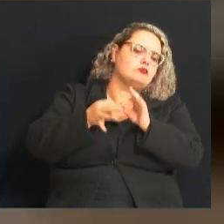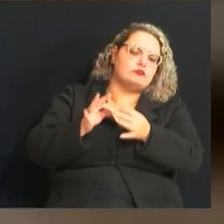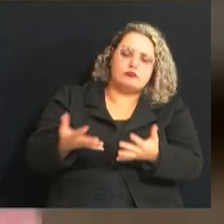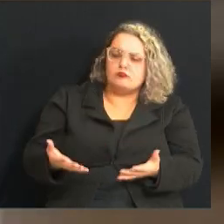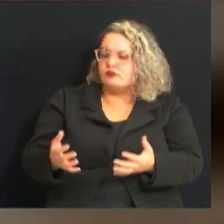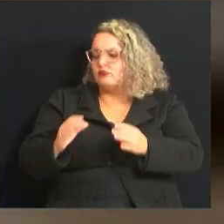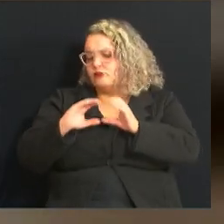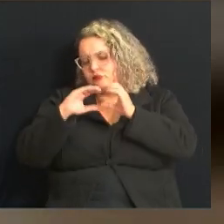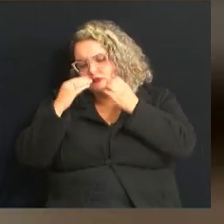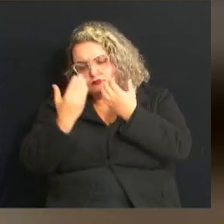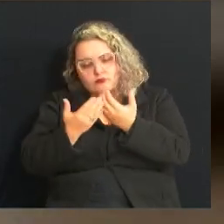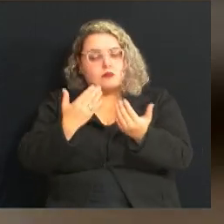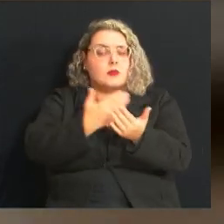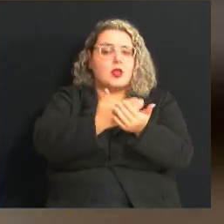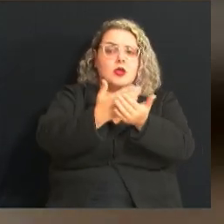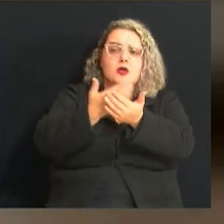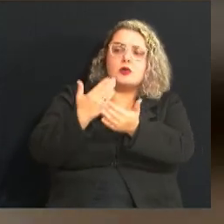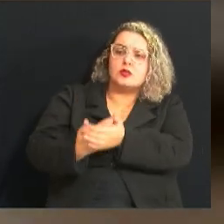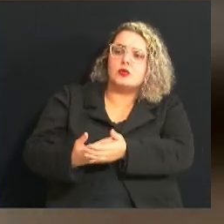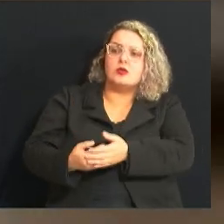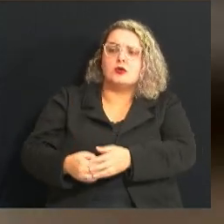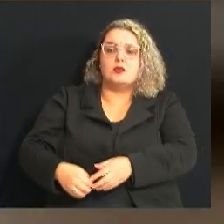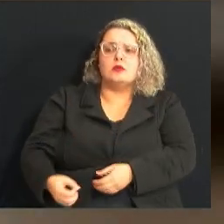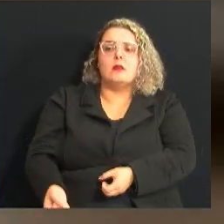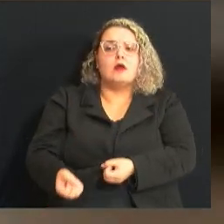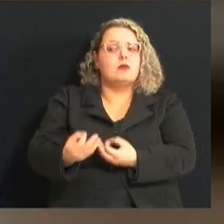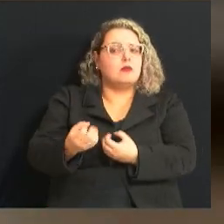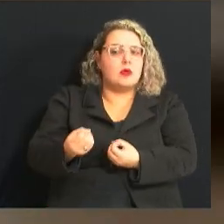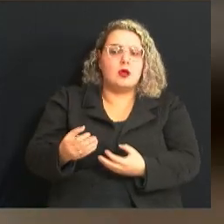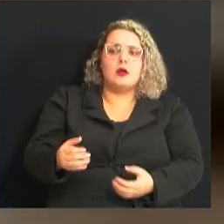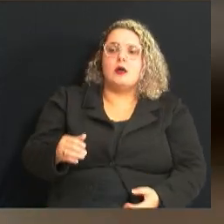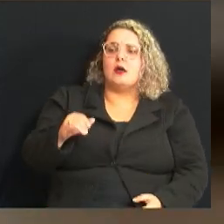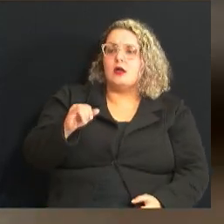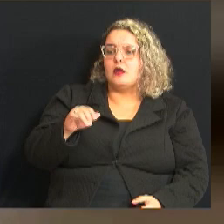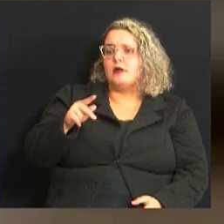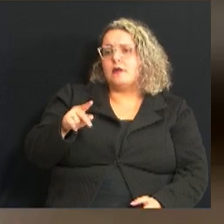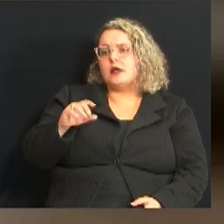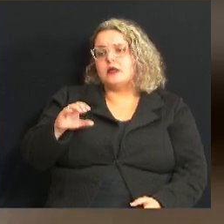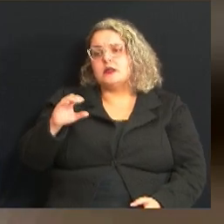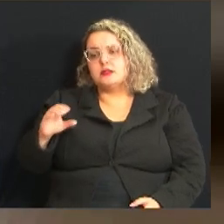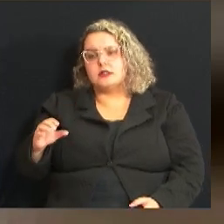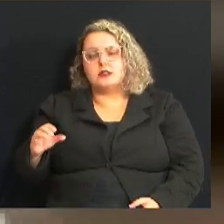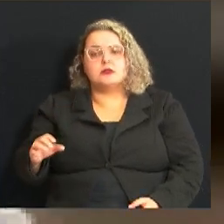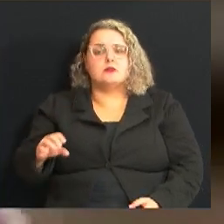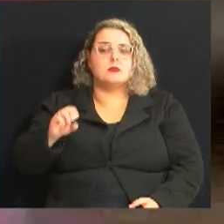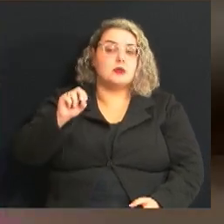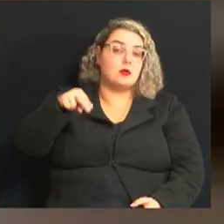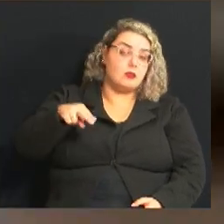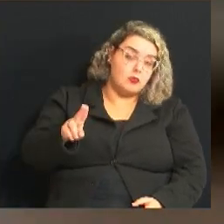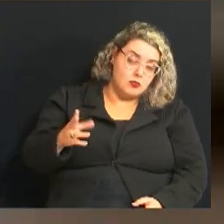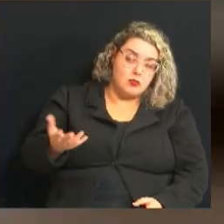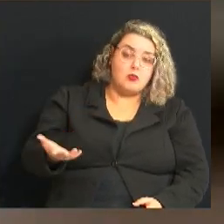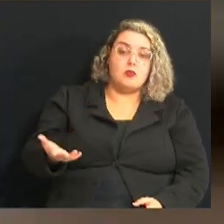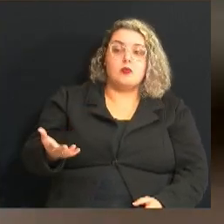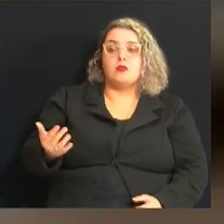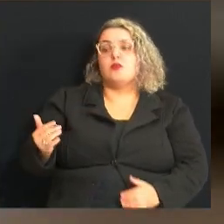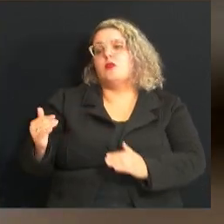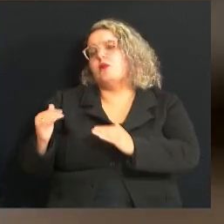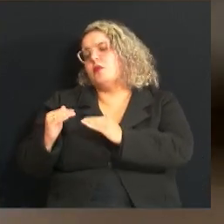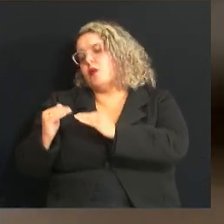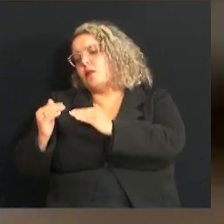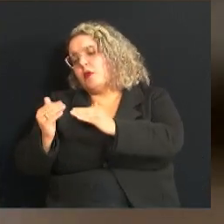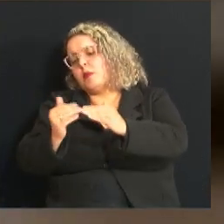a formação do IPCC sob a égide da ONU, os acordos de cúpula